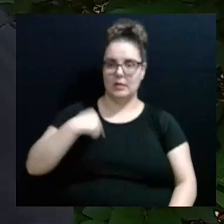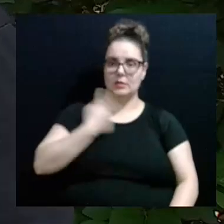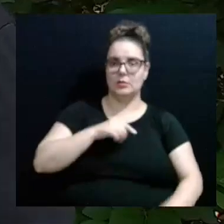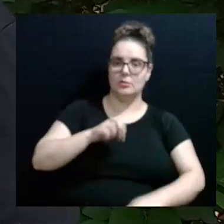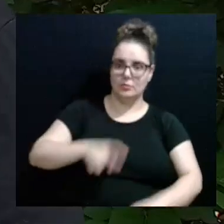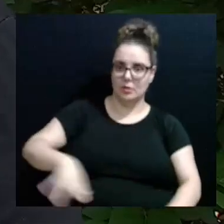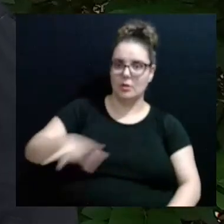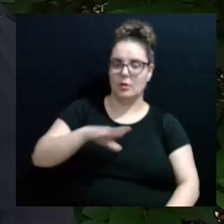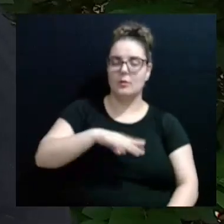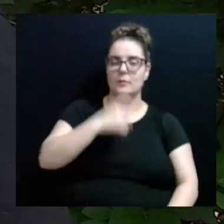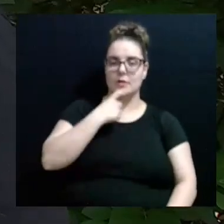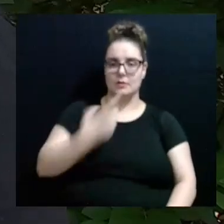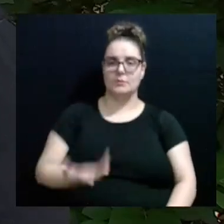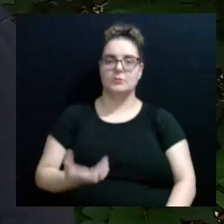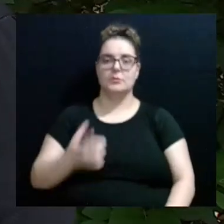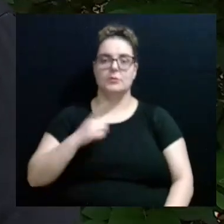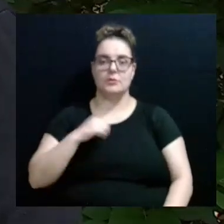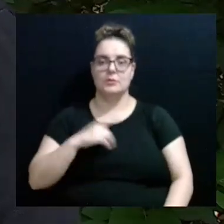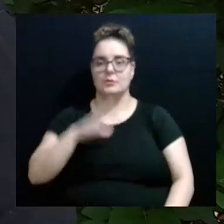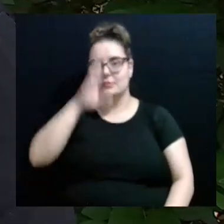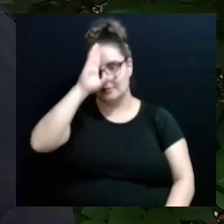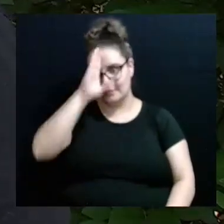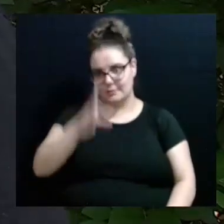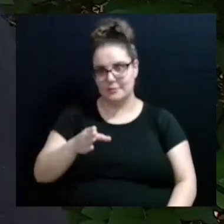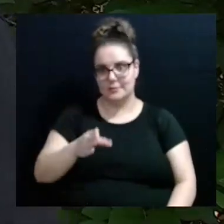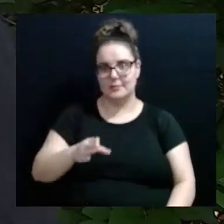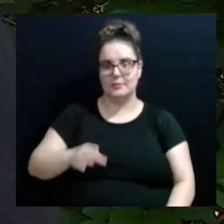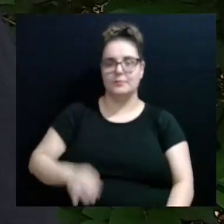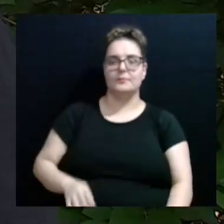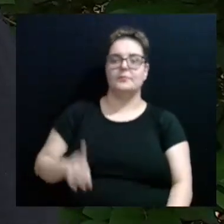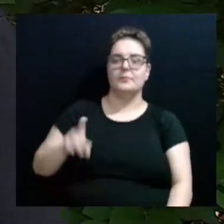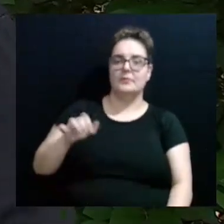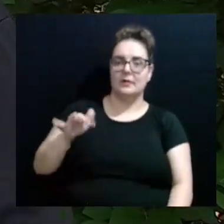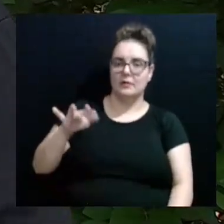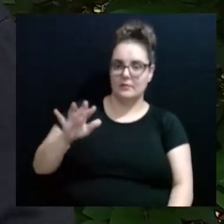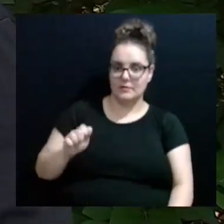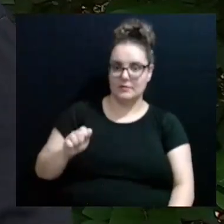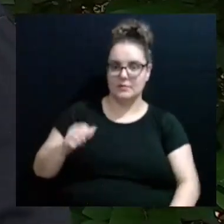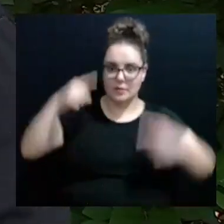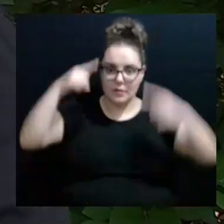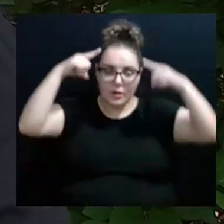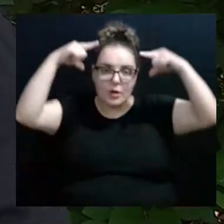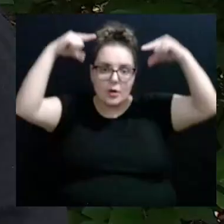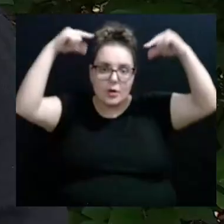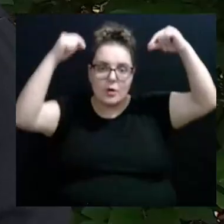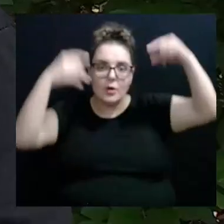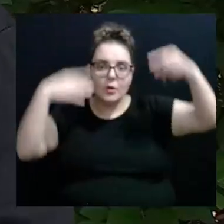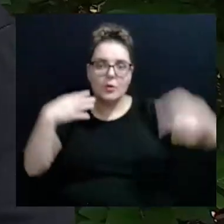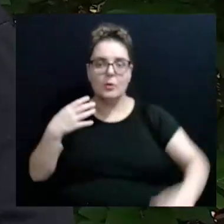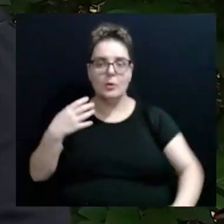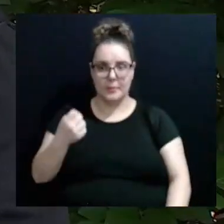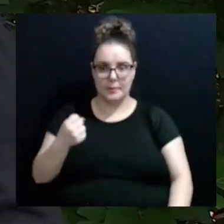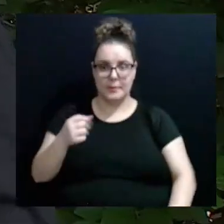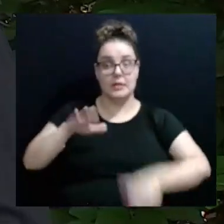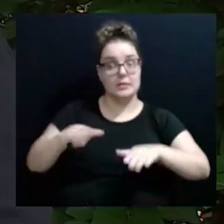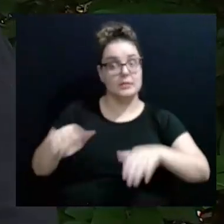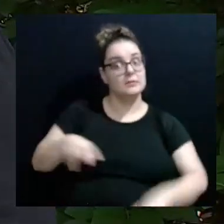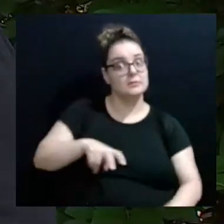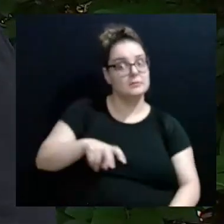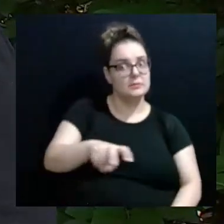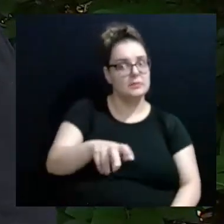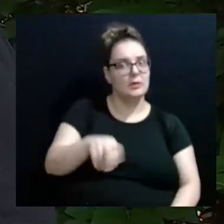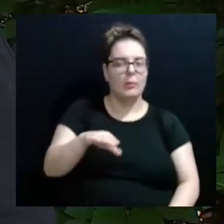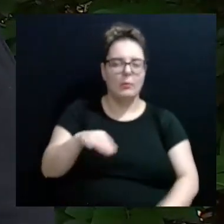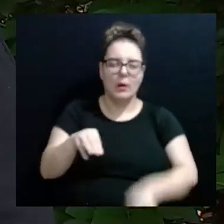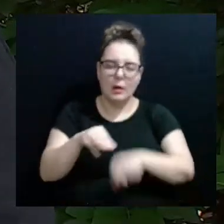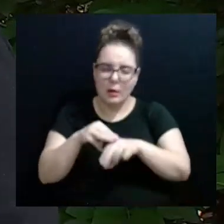a gente tem principalmente o Didelphis albiventris, que é o gambá de orelha branca, e de vez em quando aparece também aquele mais marronzinho, que é o gambá